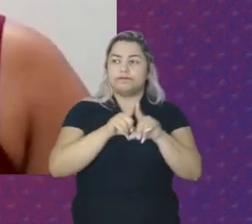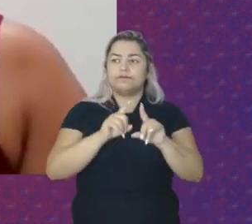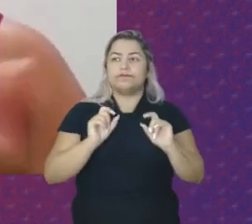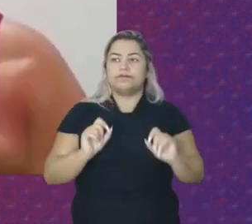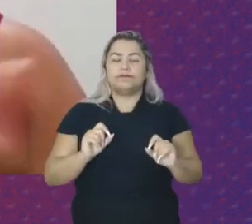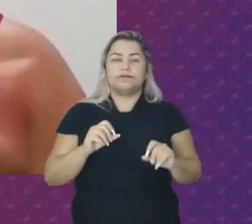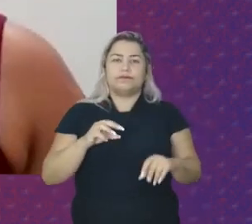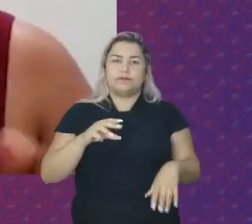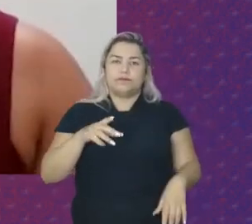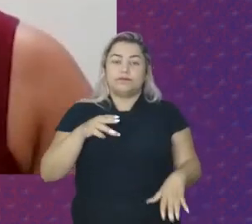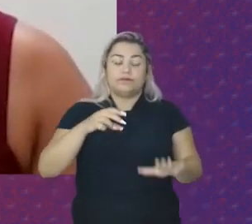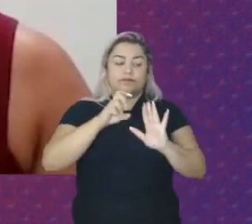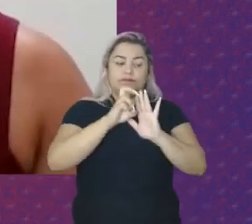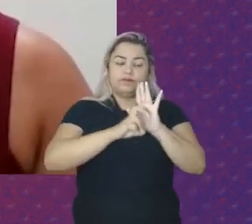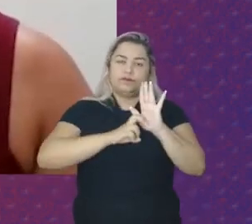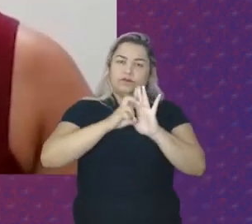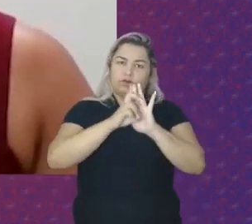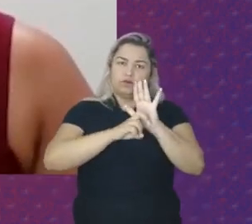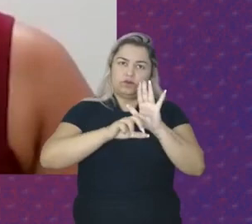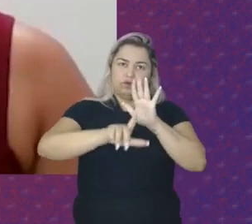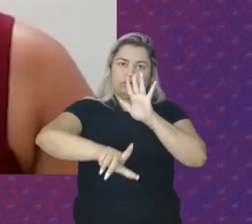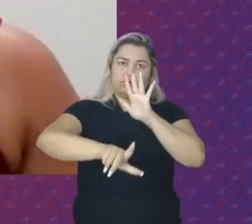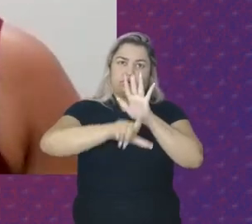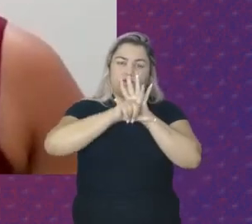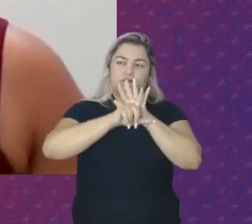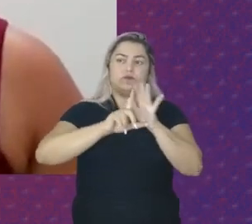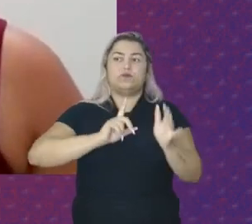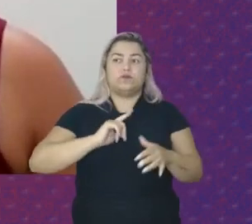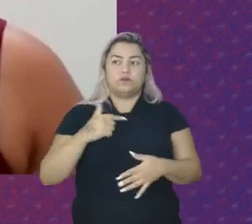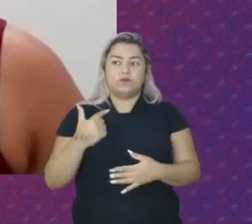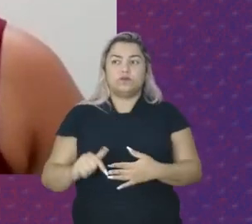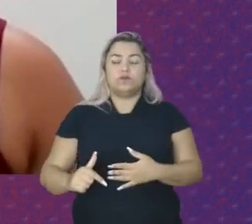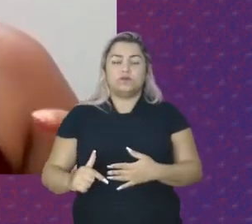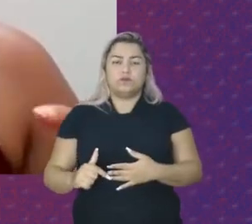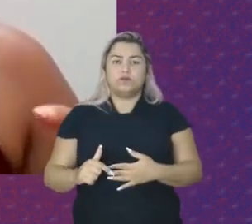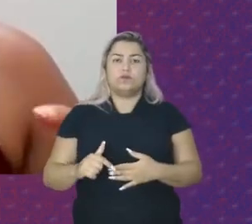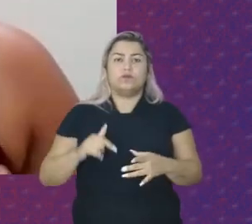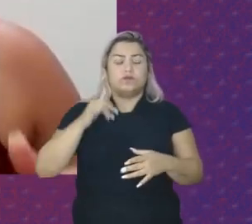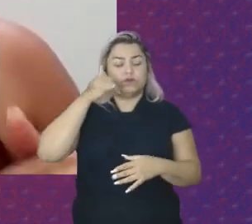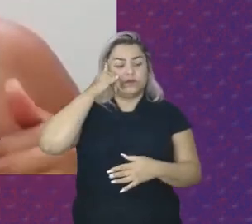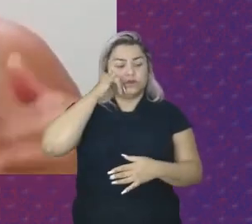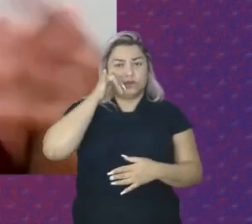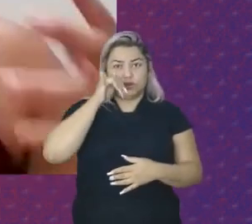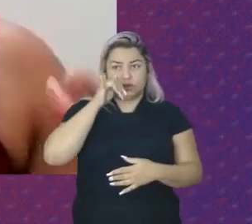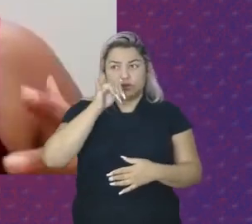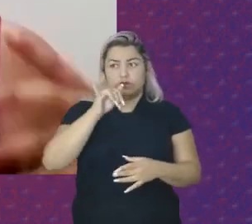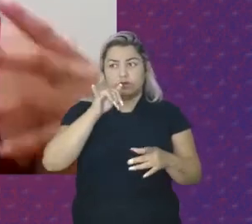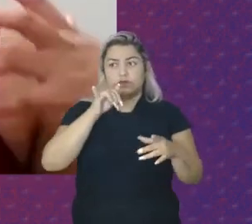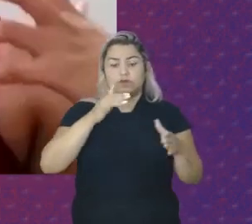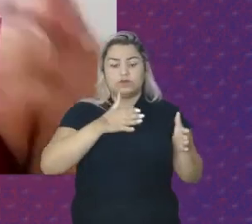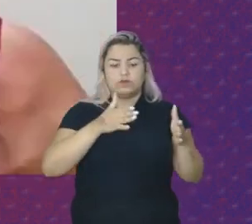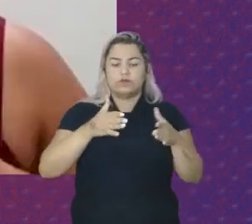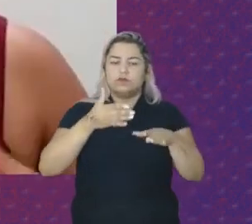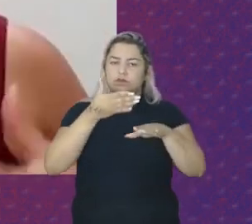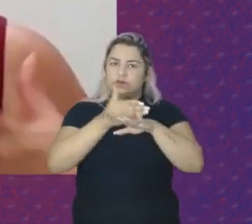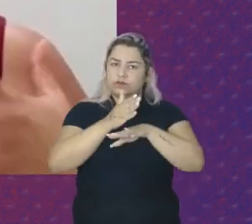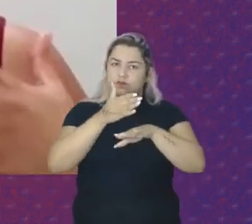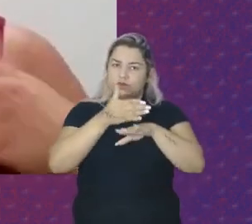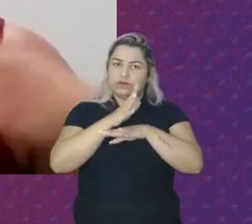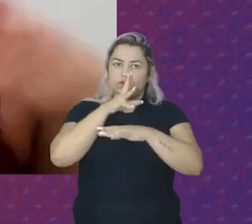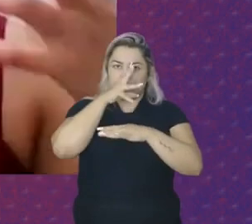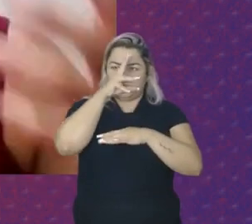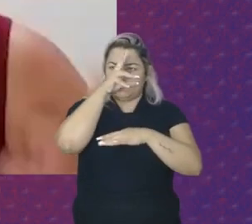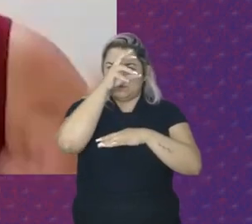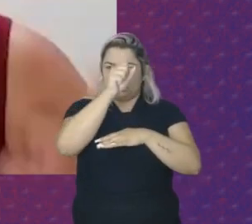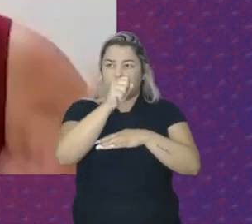da Penha e das que, né, nas cidades que não existem e nas que existem, um processo de capacitação, de